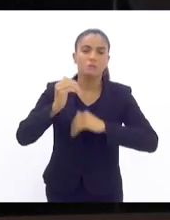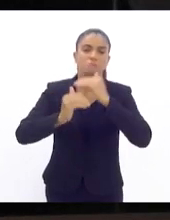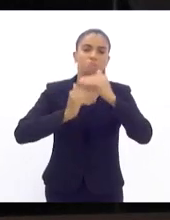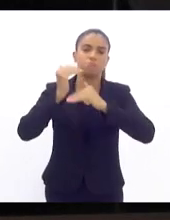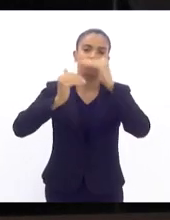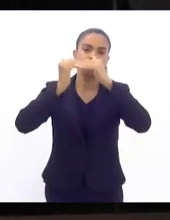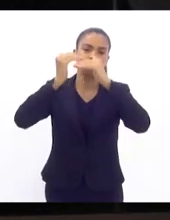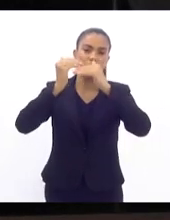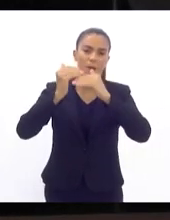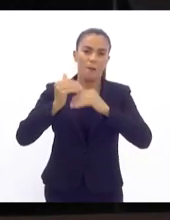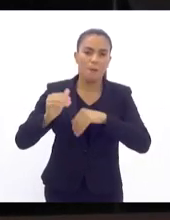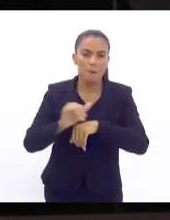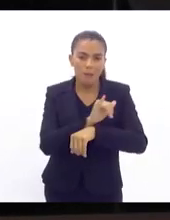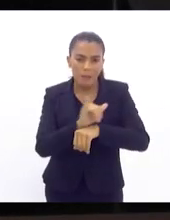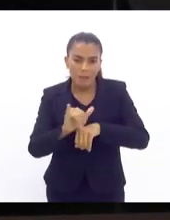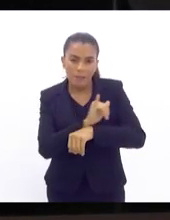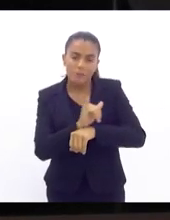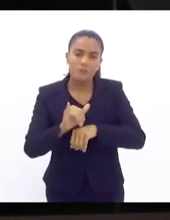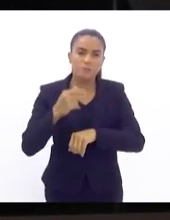políticas